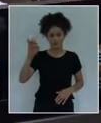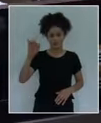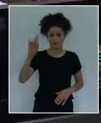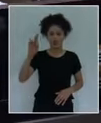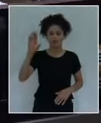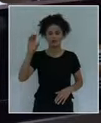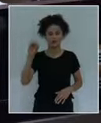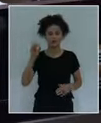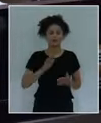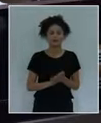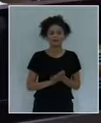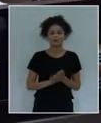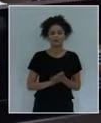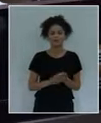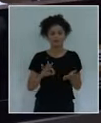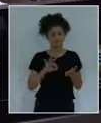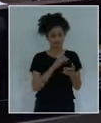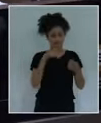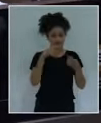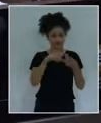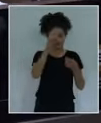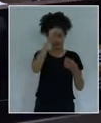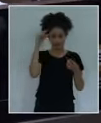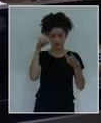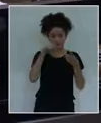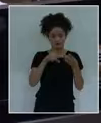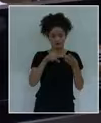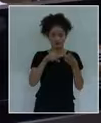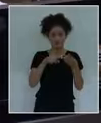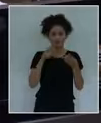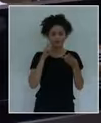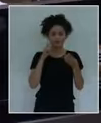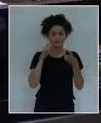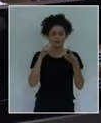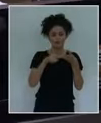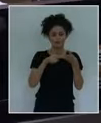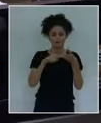Osório Filho, Hermano Luiz dos Santos, Leonardo Nascimento Moreira.